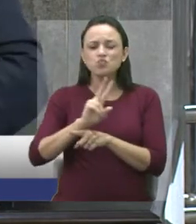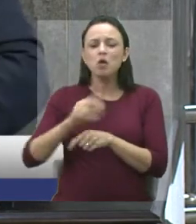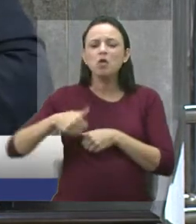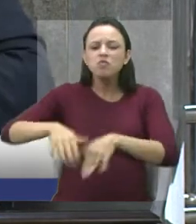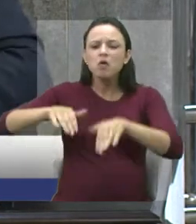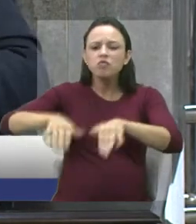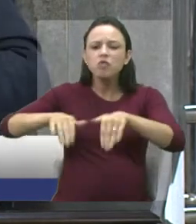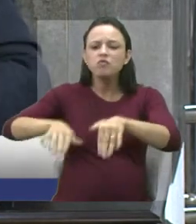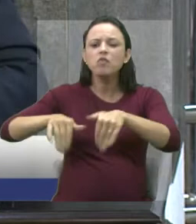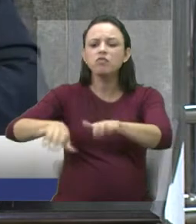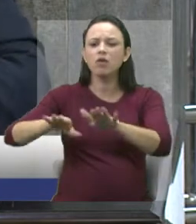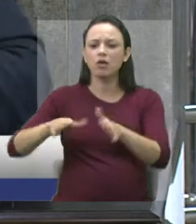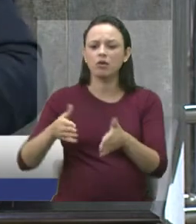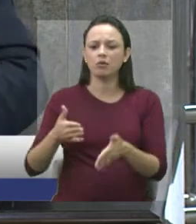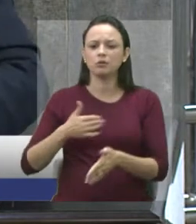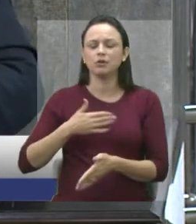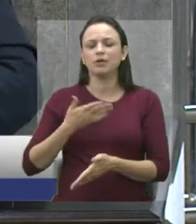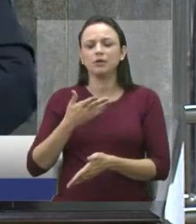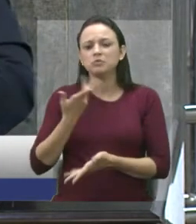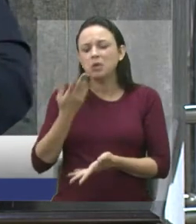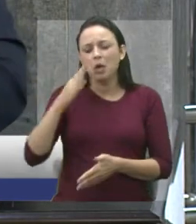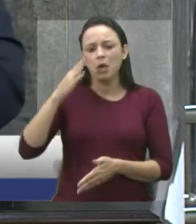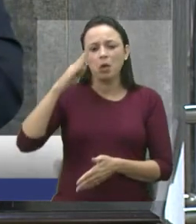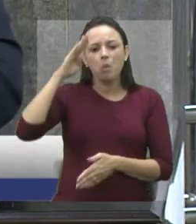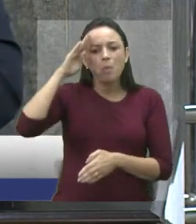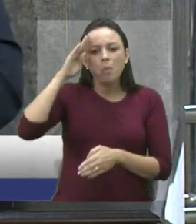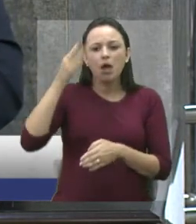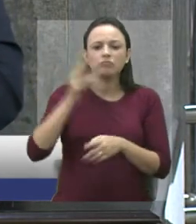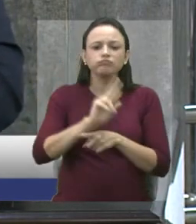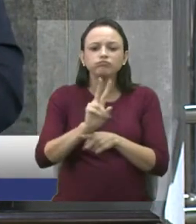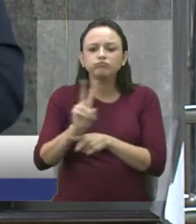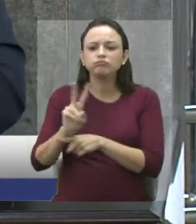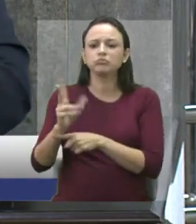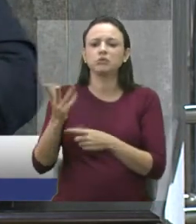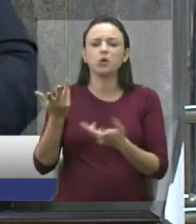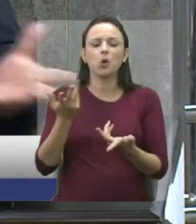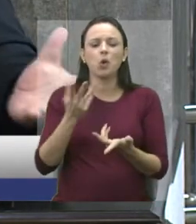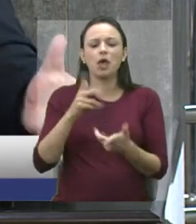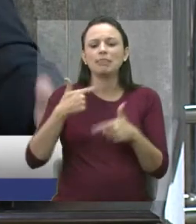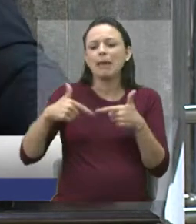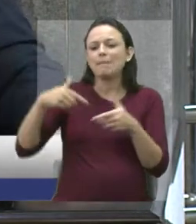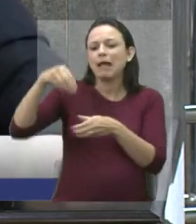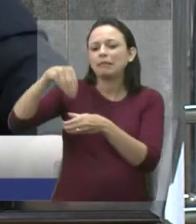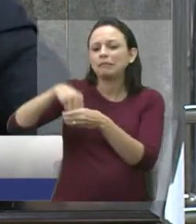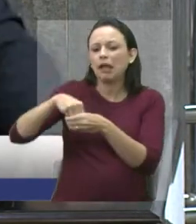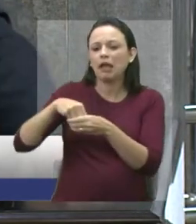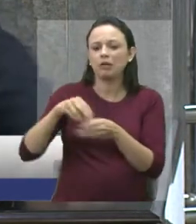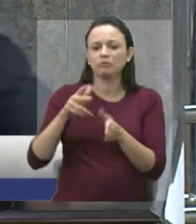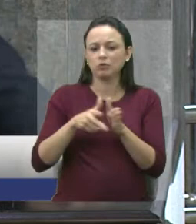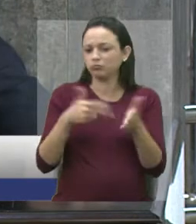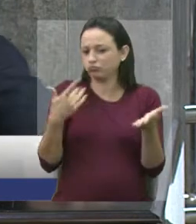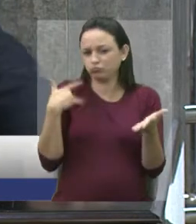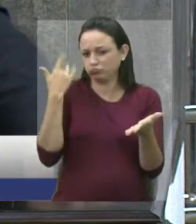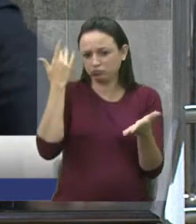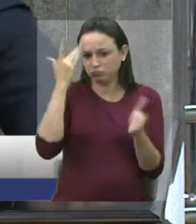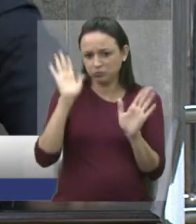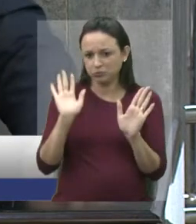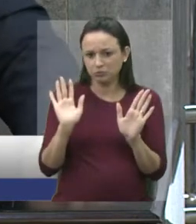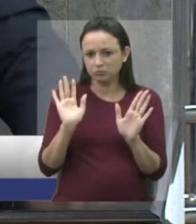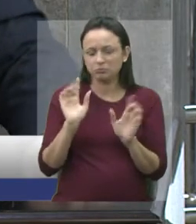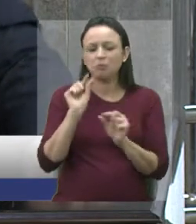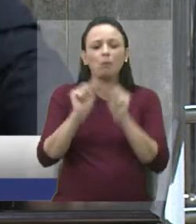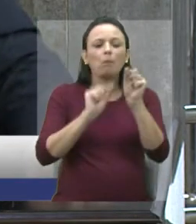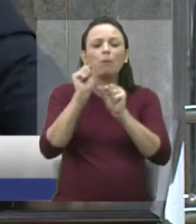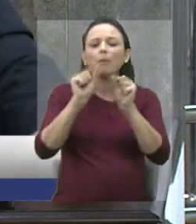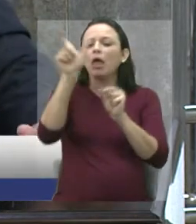A gente não sabe se são os guardas, se são pessoas que estão trabalhando na estação ferroviária. Também não interessa quem